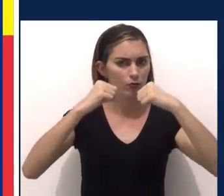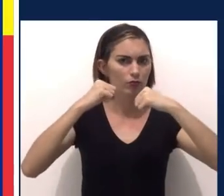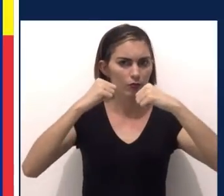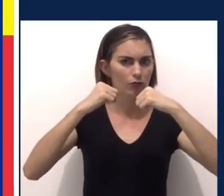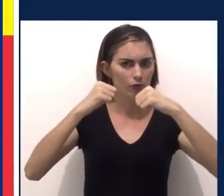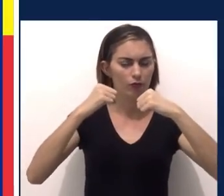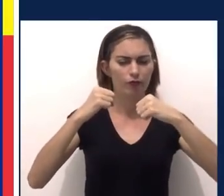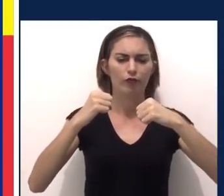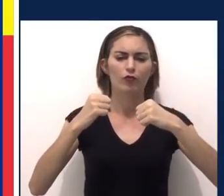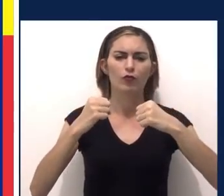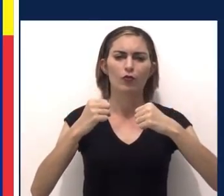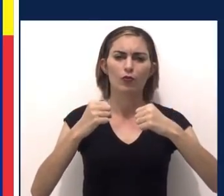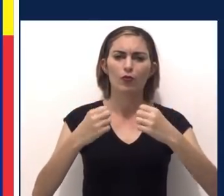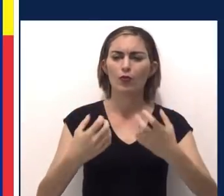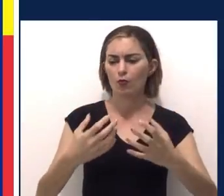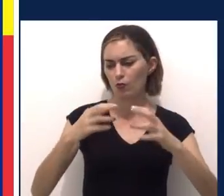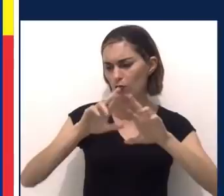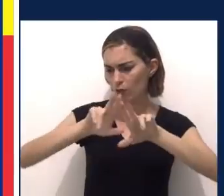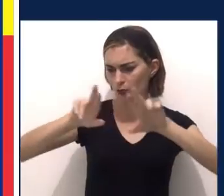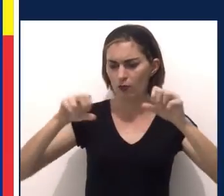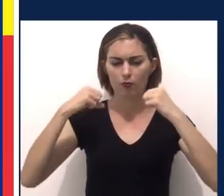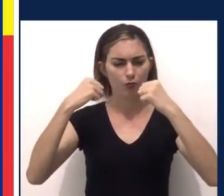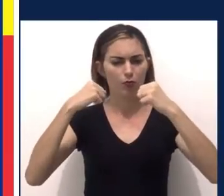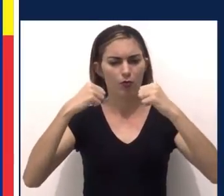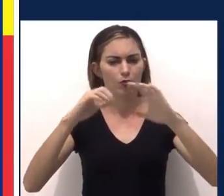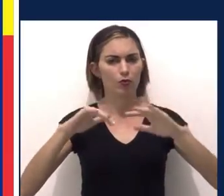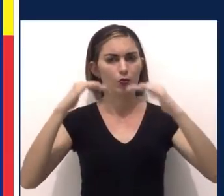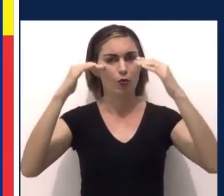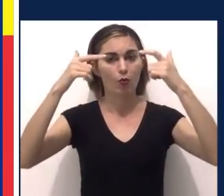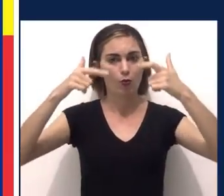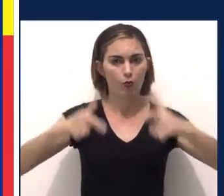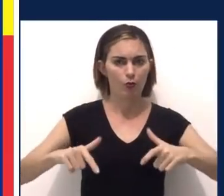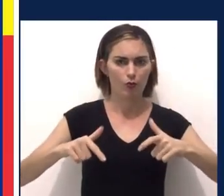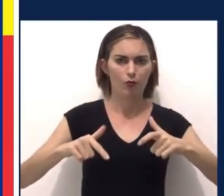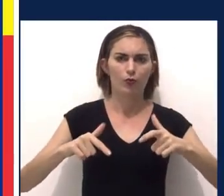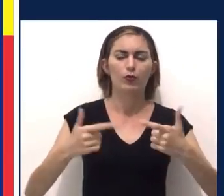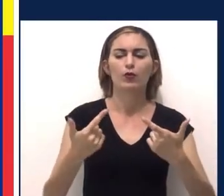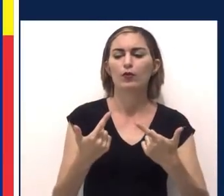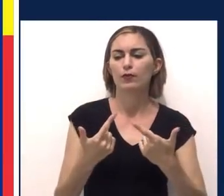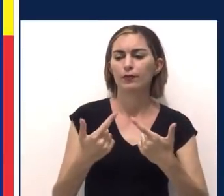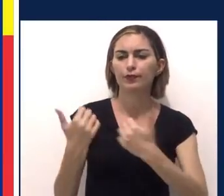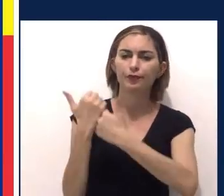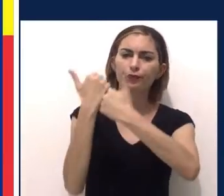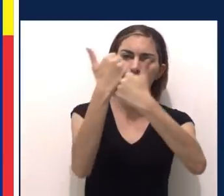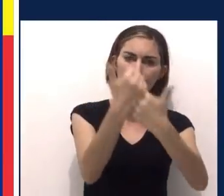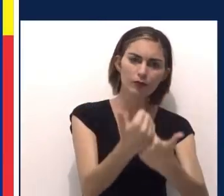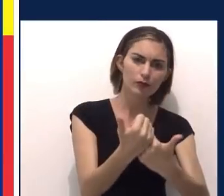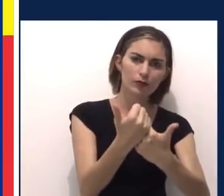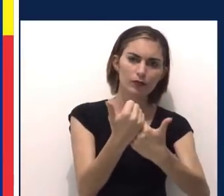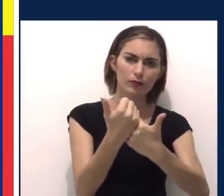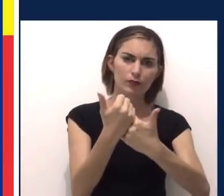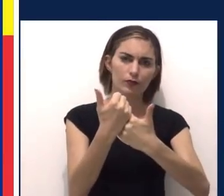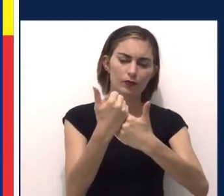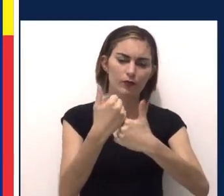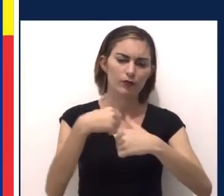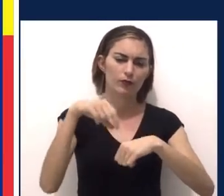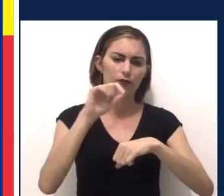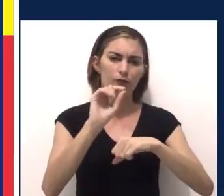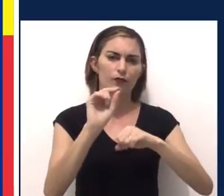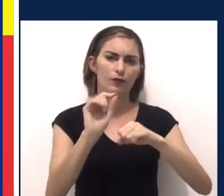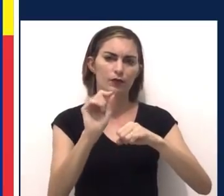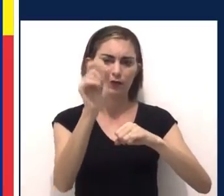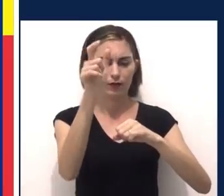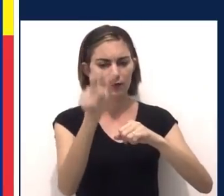forte, com poderes, onde sendo representado pela figura do rei,